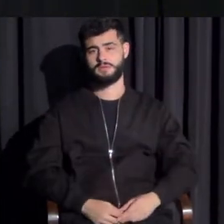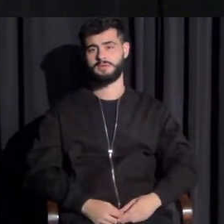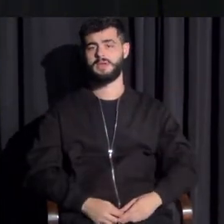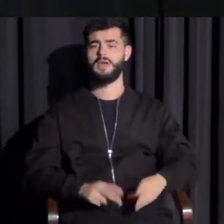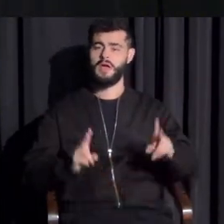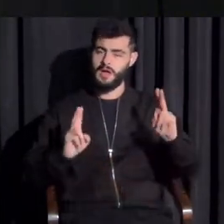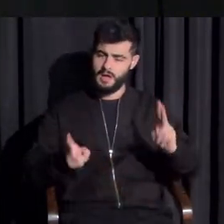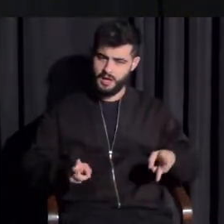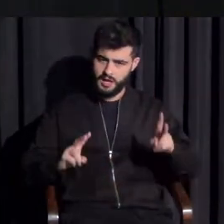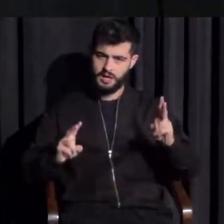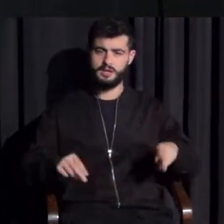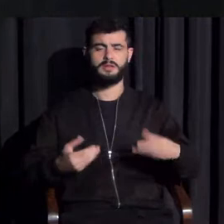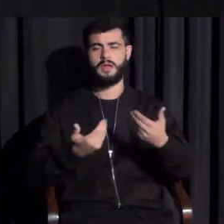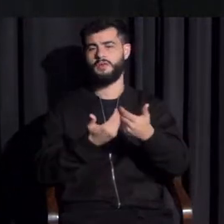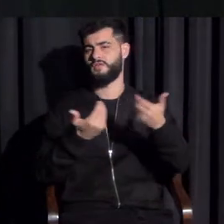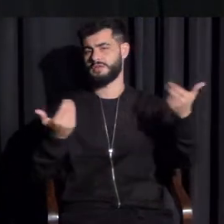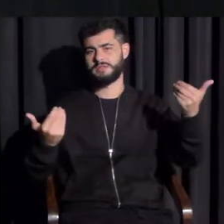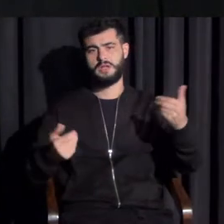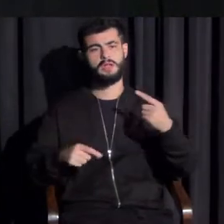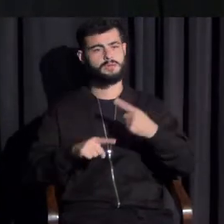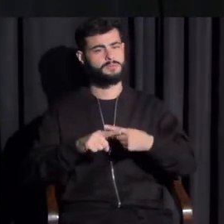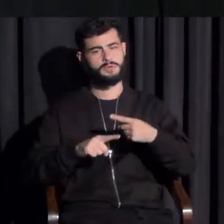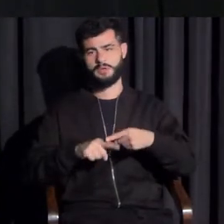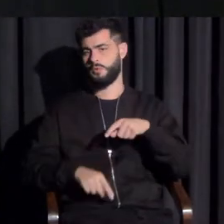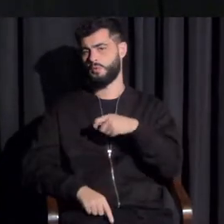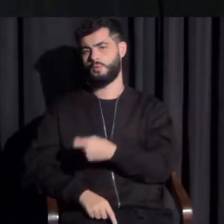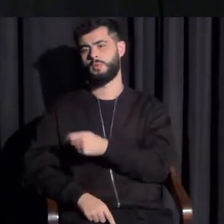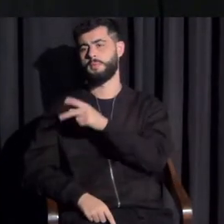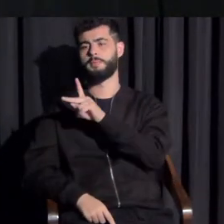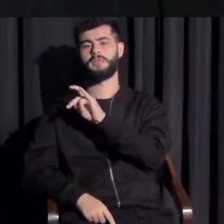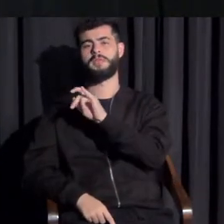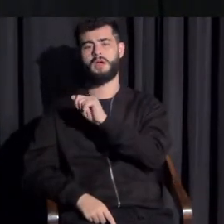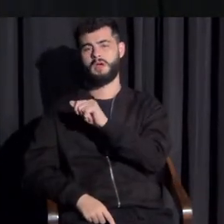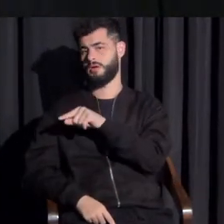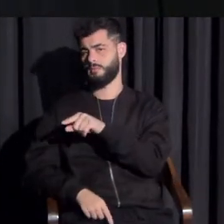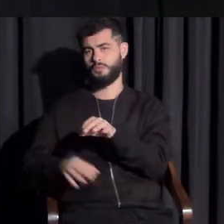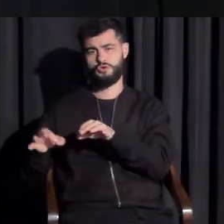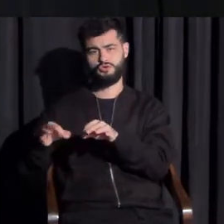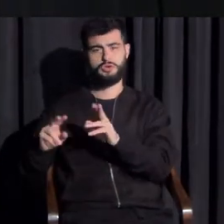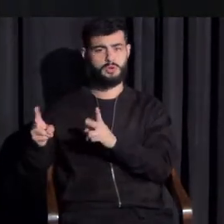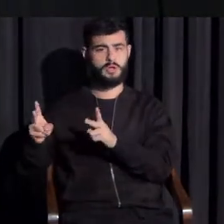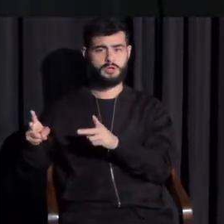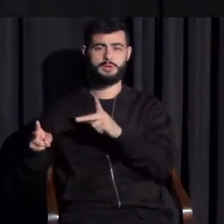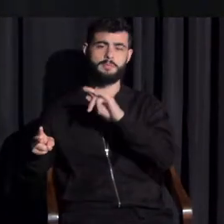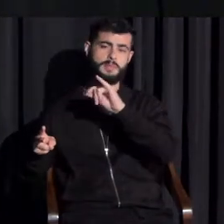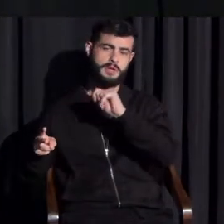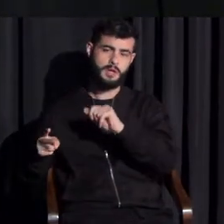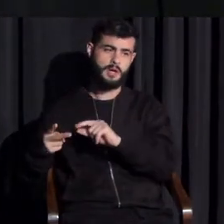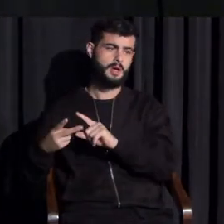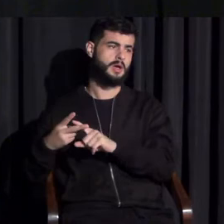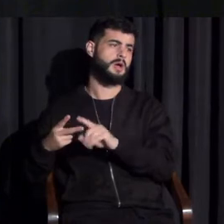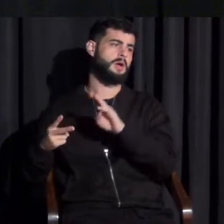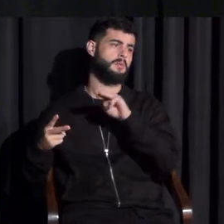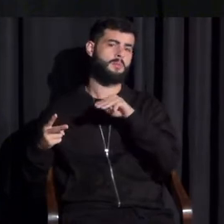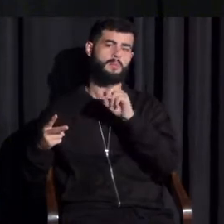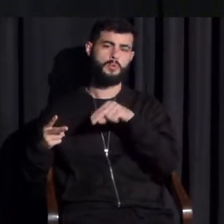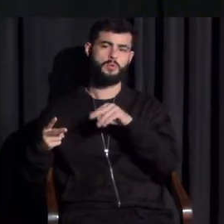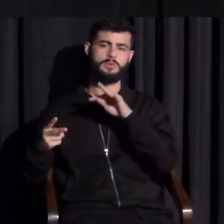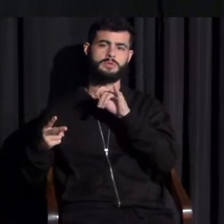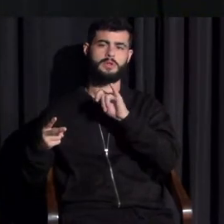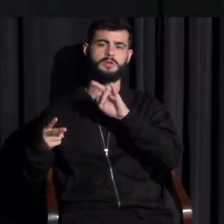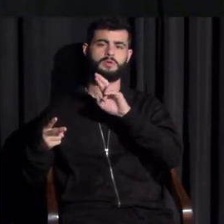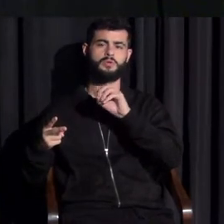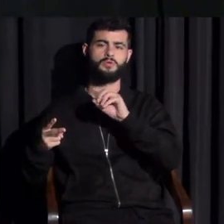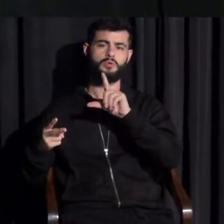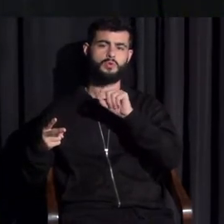Ainda assim, elas estão fora. Elas estão no PIA. Pensa comigo. Estão no PIA, estão na Monteiro Lobato, estão dentro da EMEI, estão dentro do